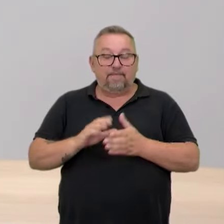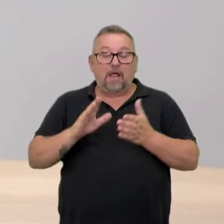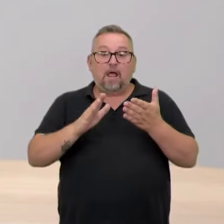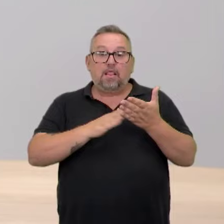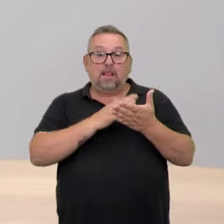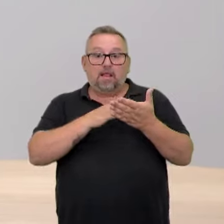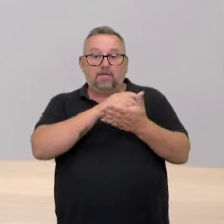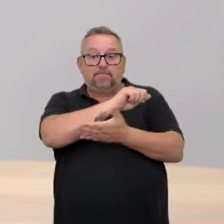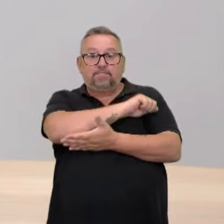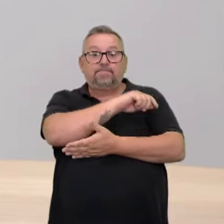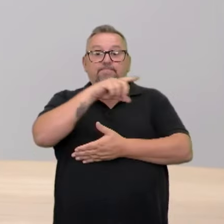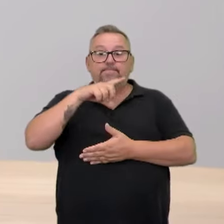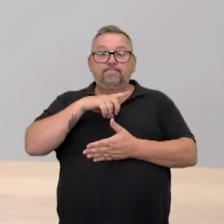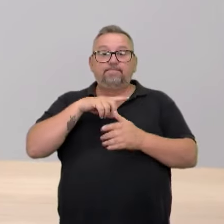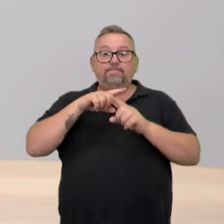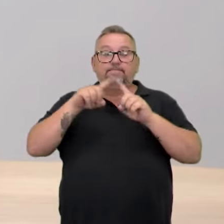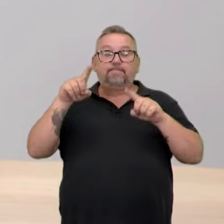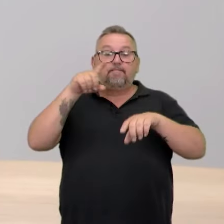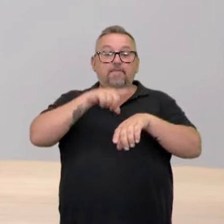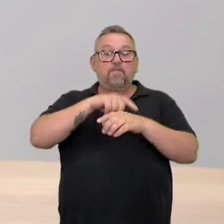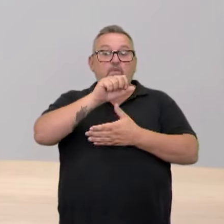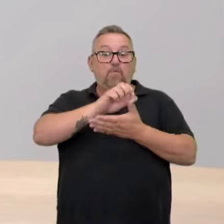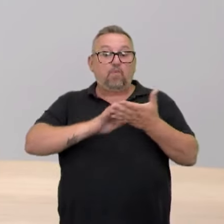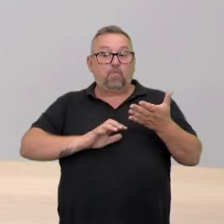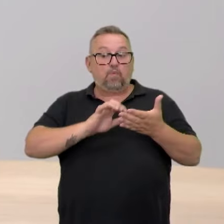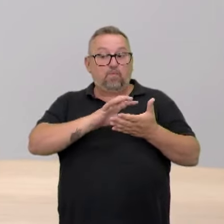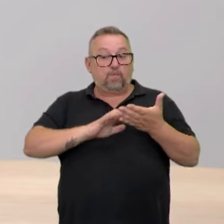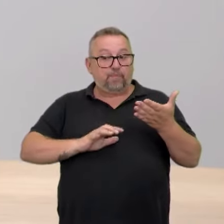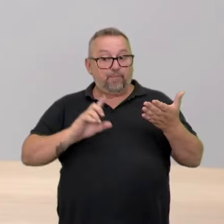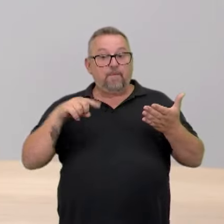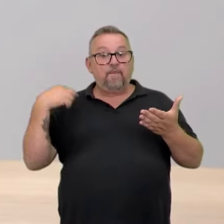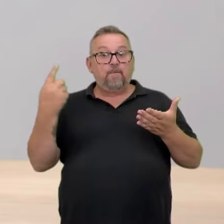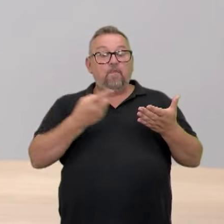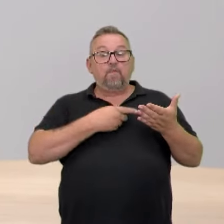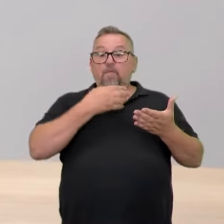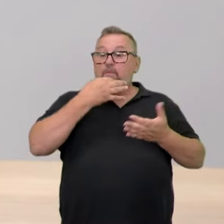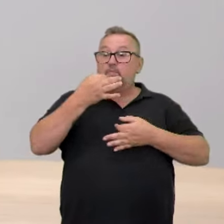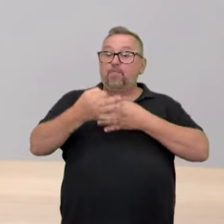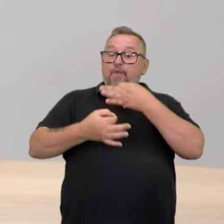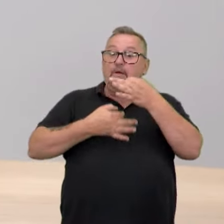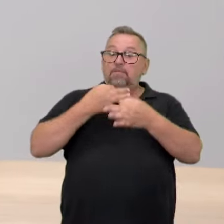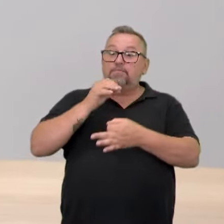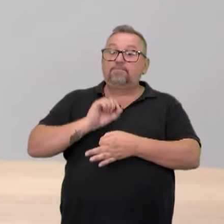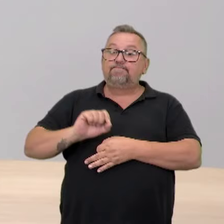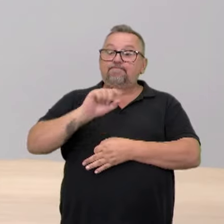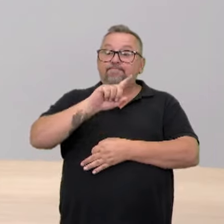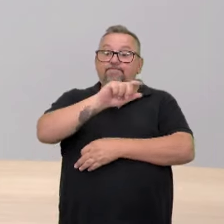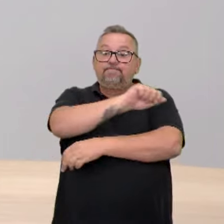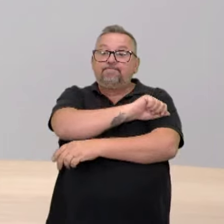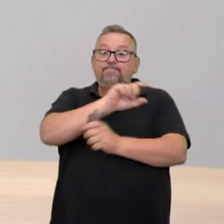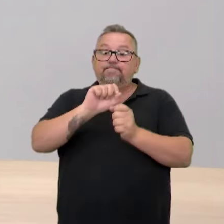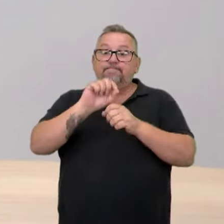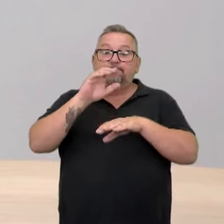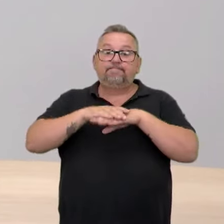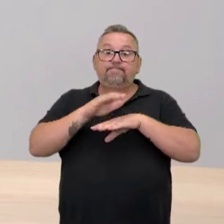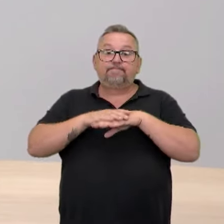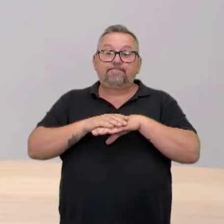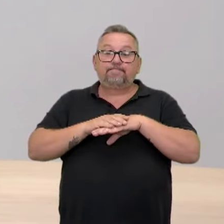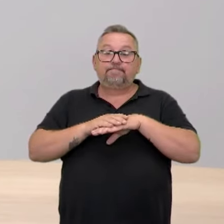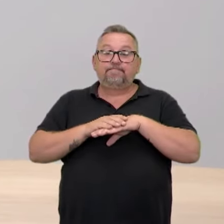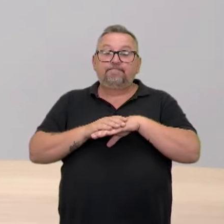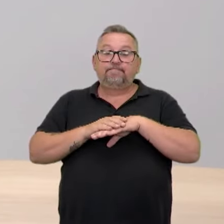mas durante as atividades a gente sugeriu que os estudantes fizessem aí